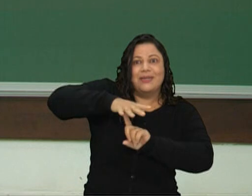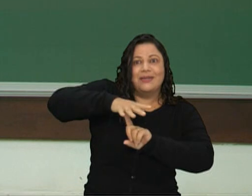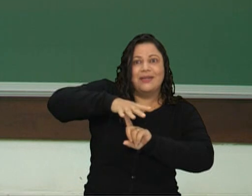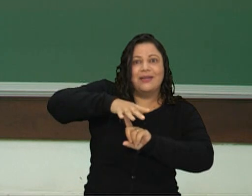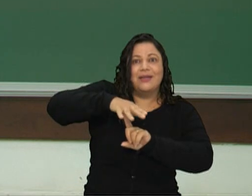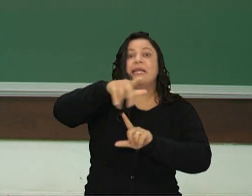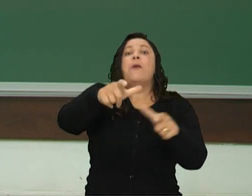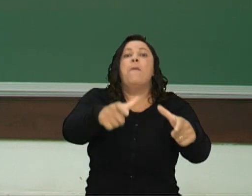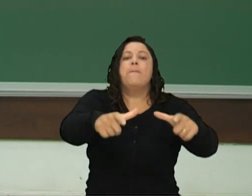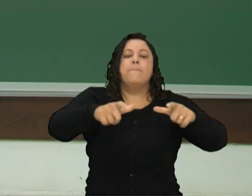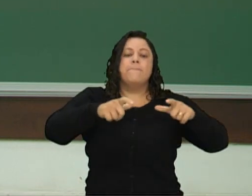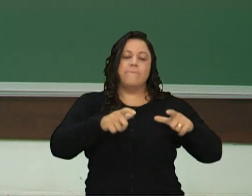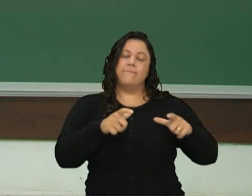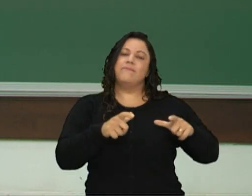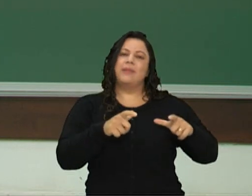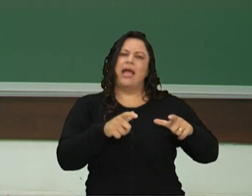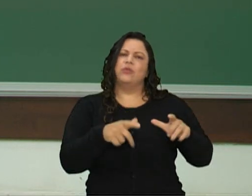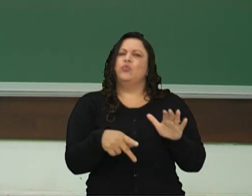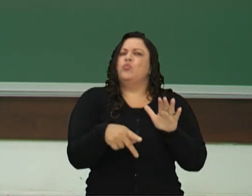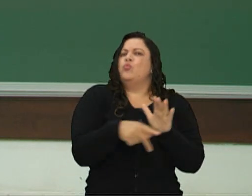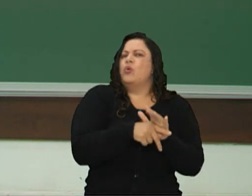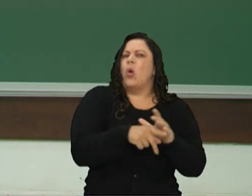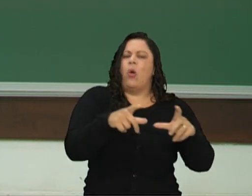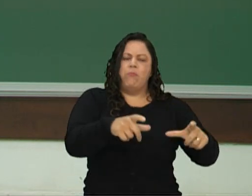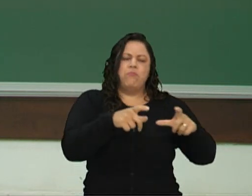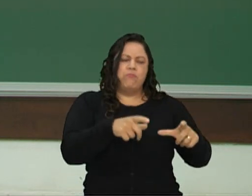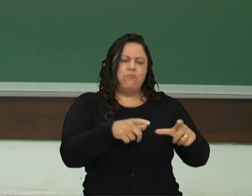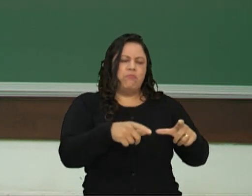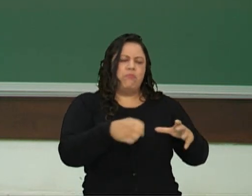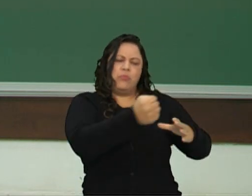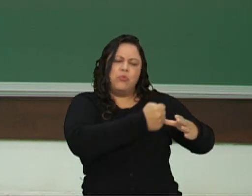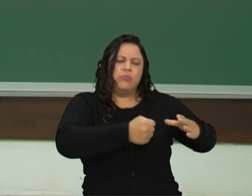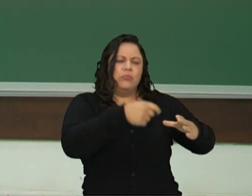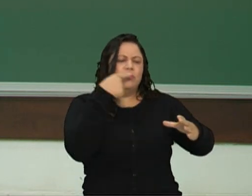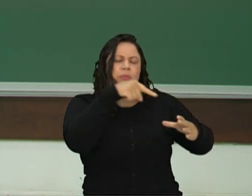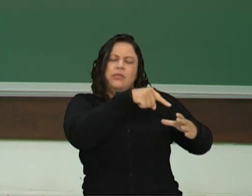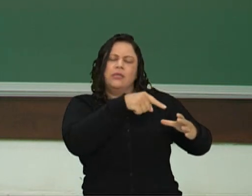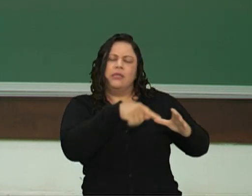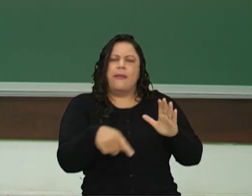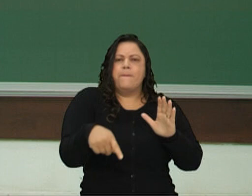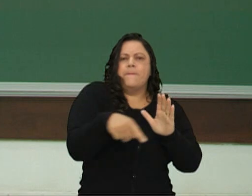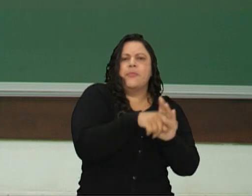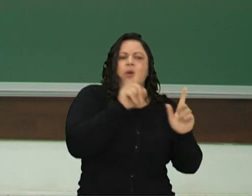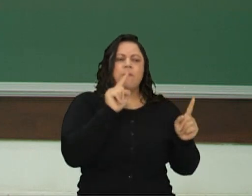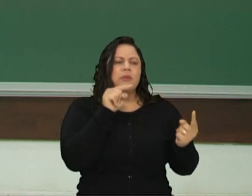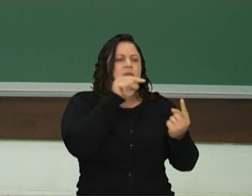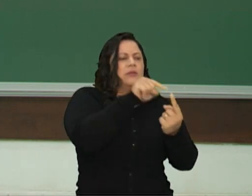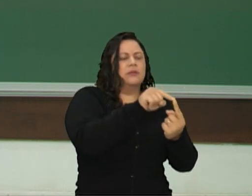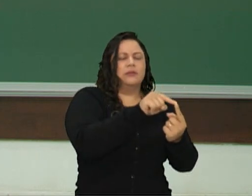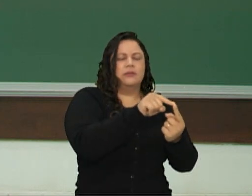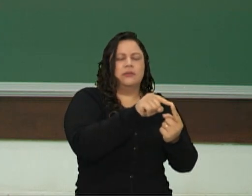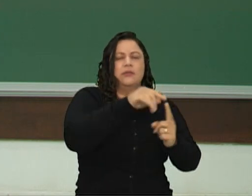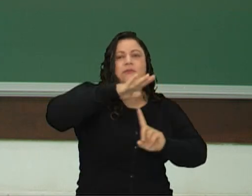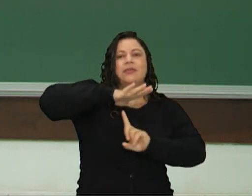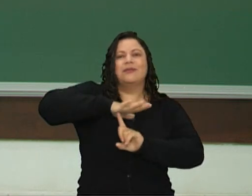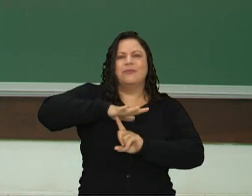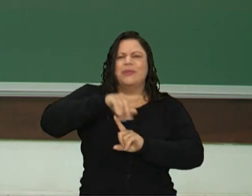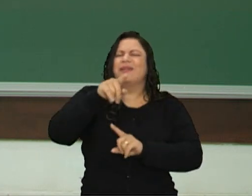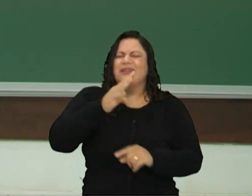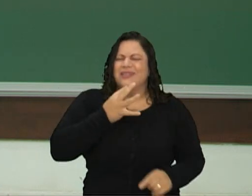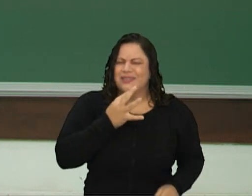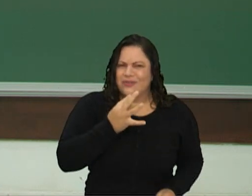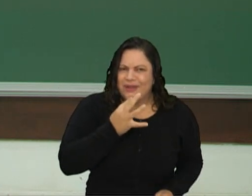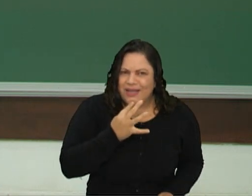do Paraná, você conhece algum? Então, não se esqueça de pegar a sua caneta, seu caderno, não só para anotar